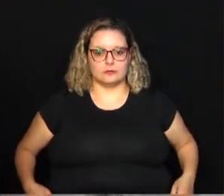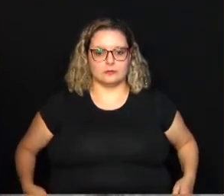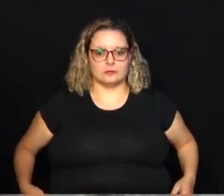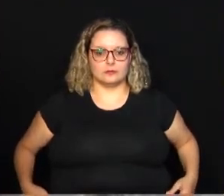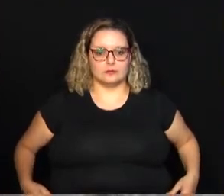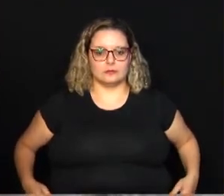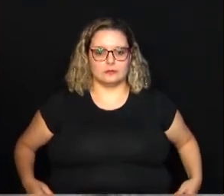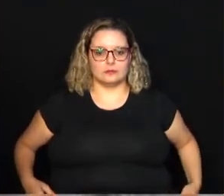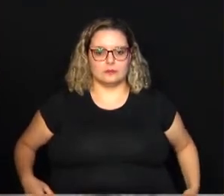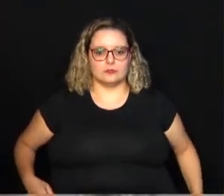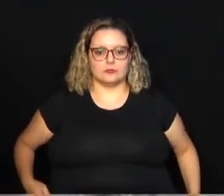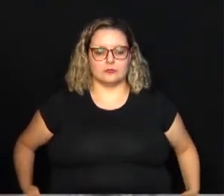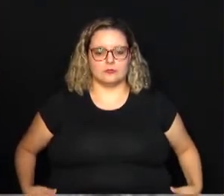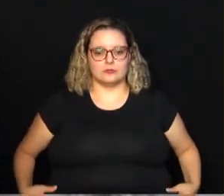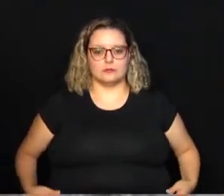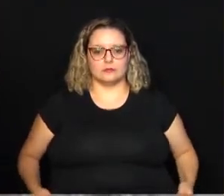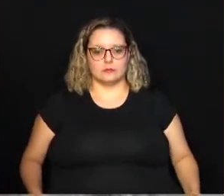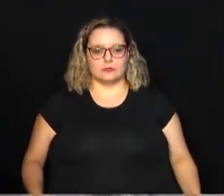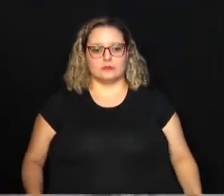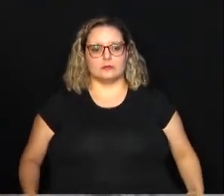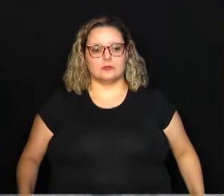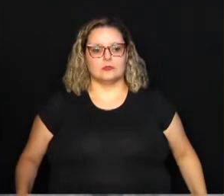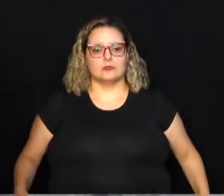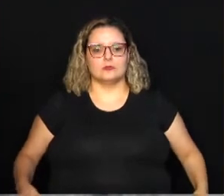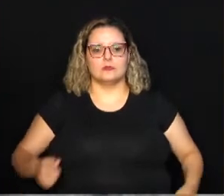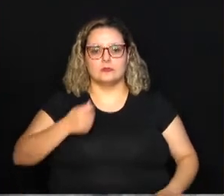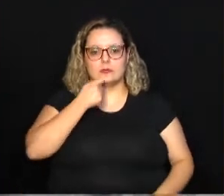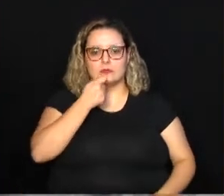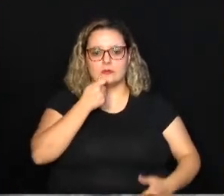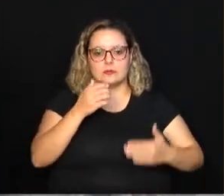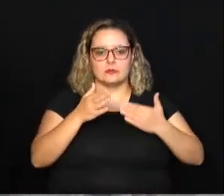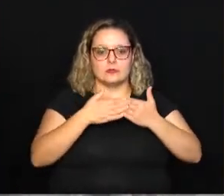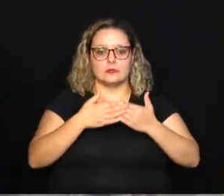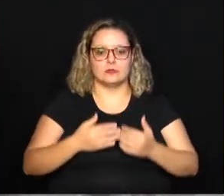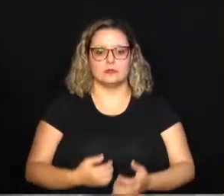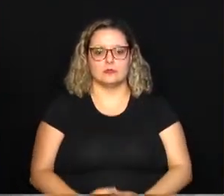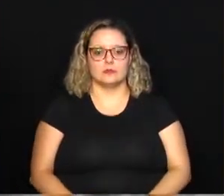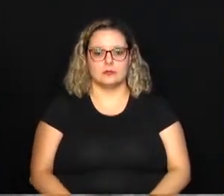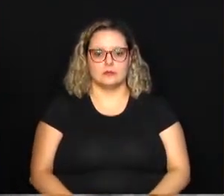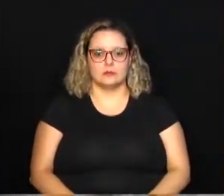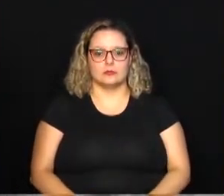Está fechado o seu microfone, Jair. Não tem questionamento? Tem.